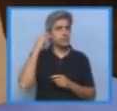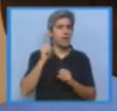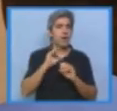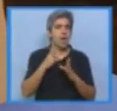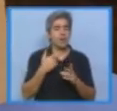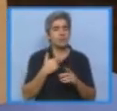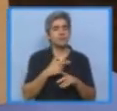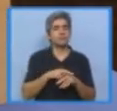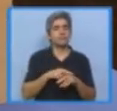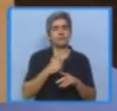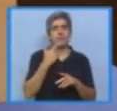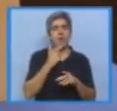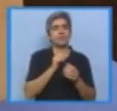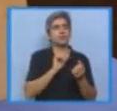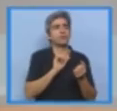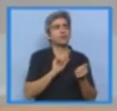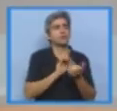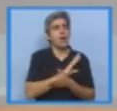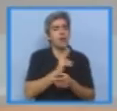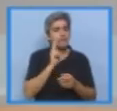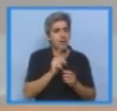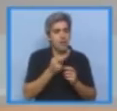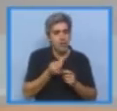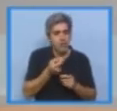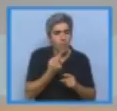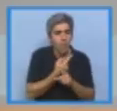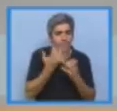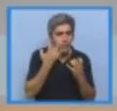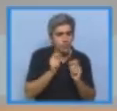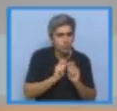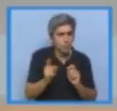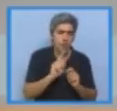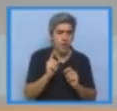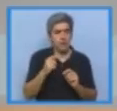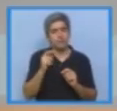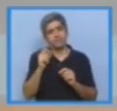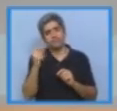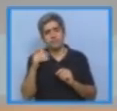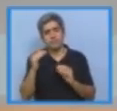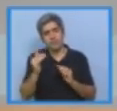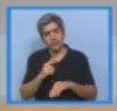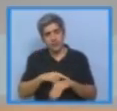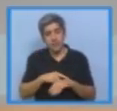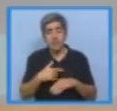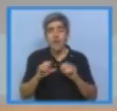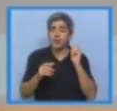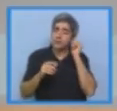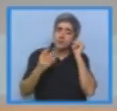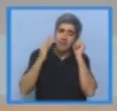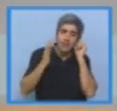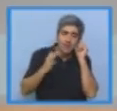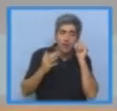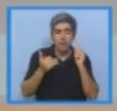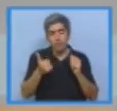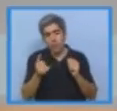acompanhamento da atualidade que um jornal online, mas vamos procurando ter essa preocupação. E creio que tem sido um bom contributo e todas